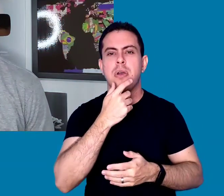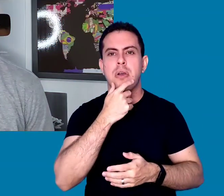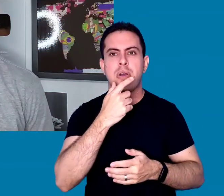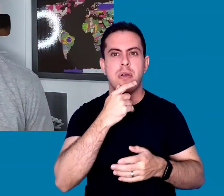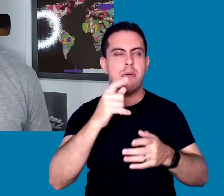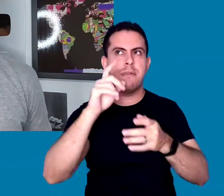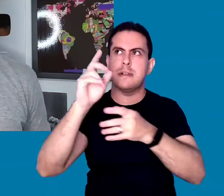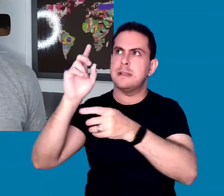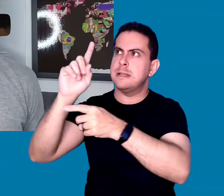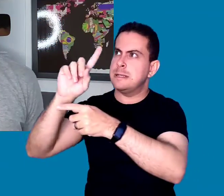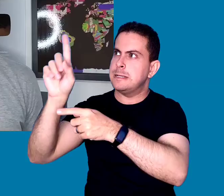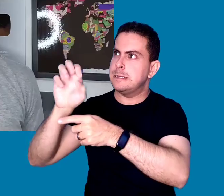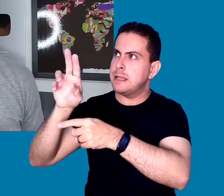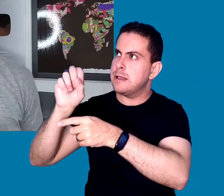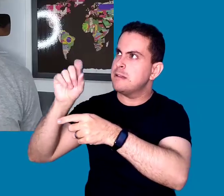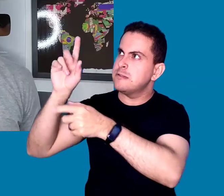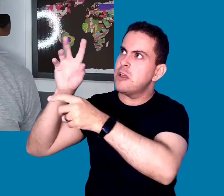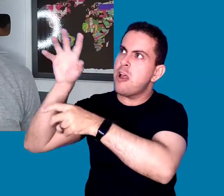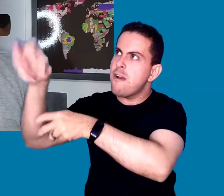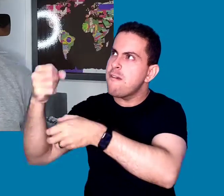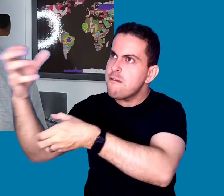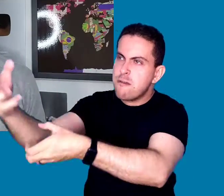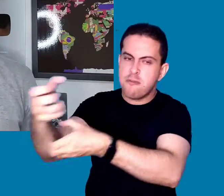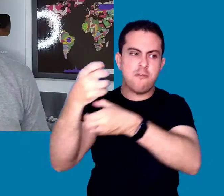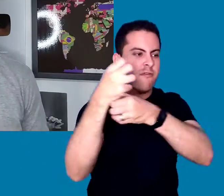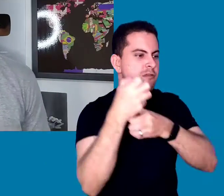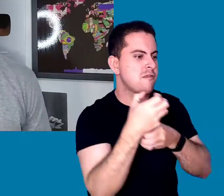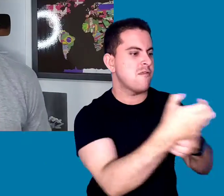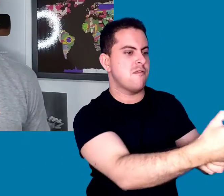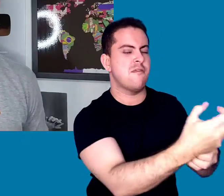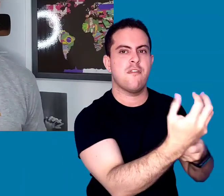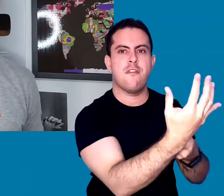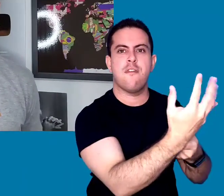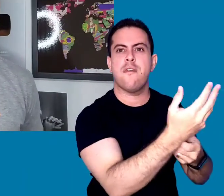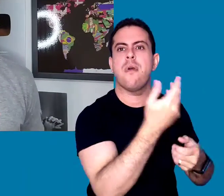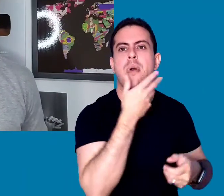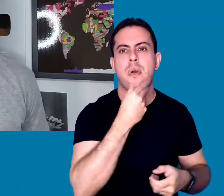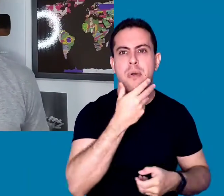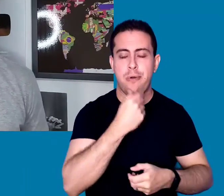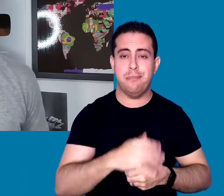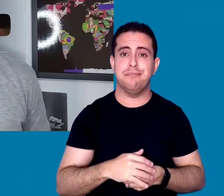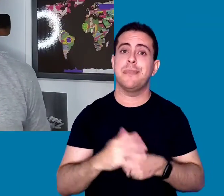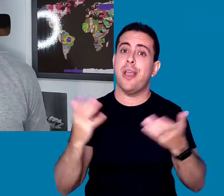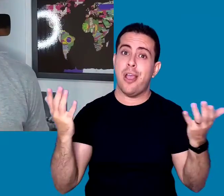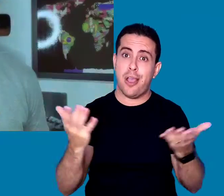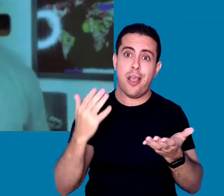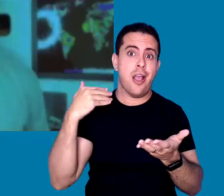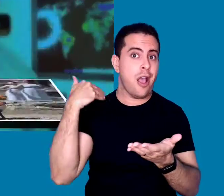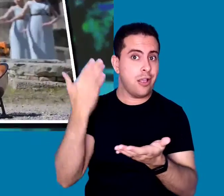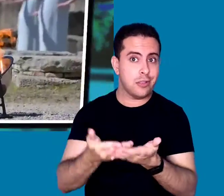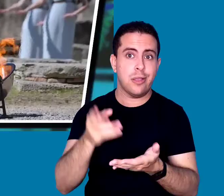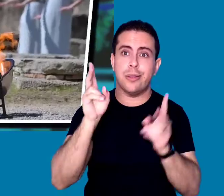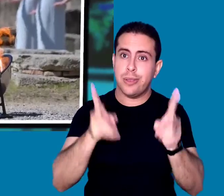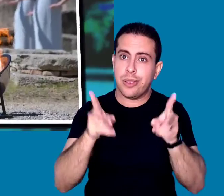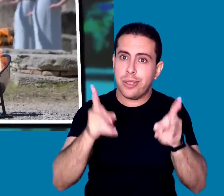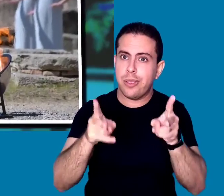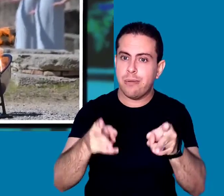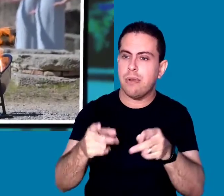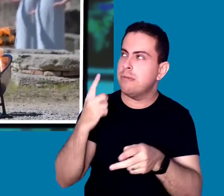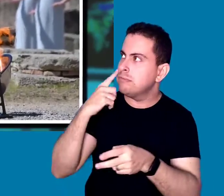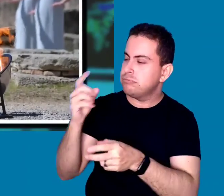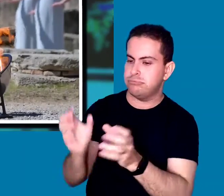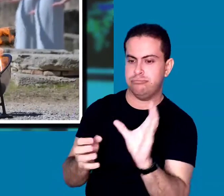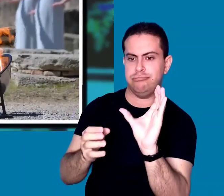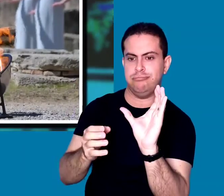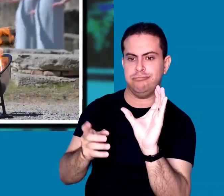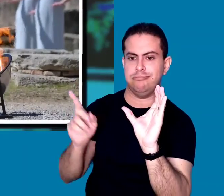aos homens. O ritual para acender essa chama ainda ocorre como ocorria no passado, com um espelho côncavo